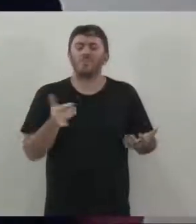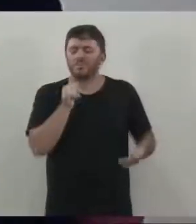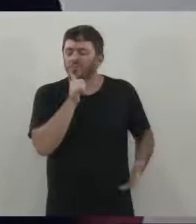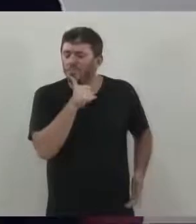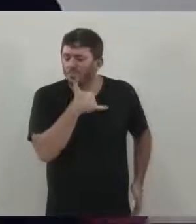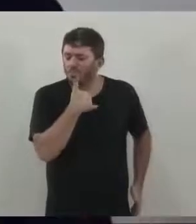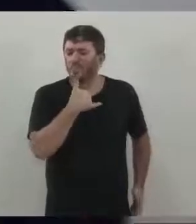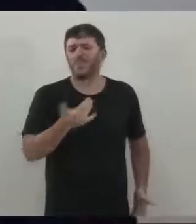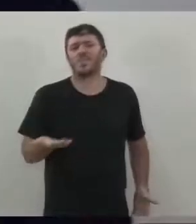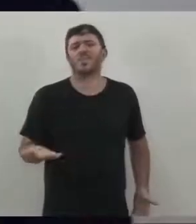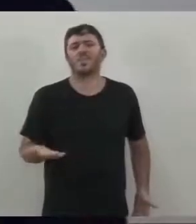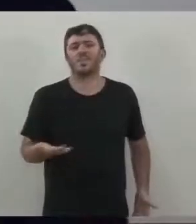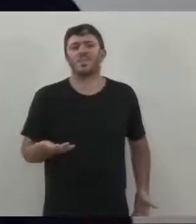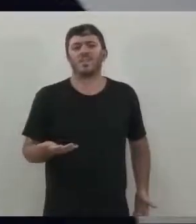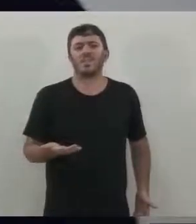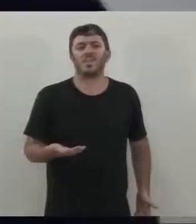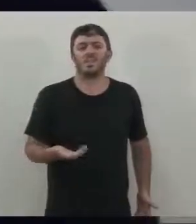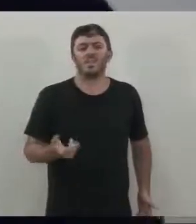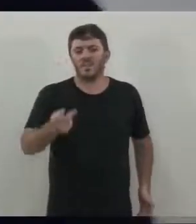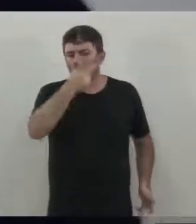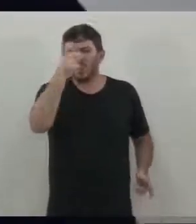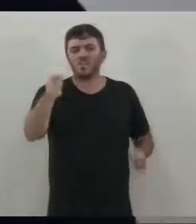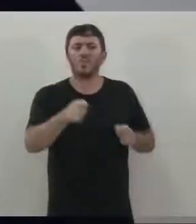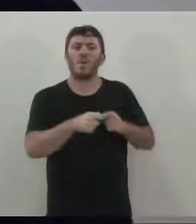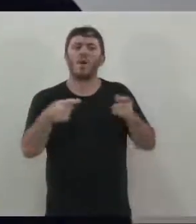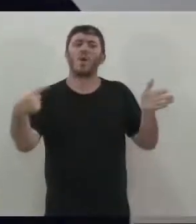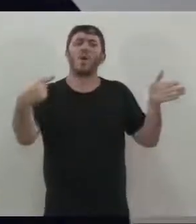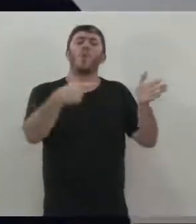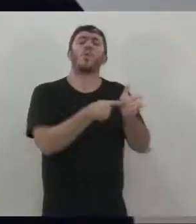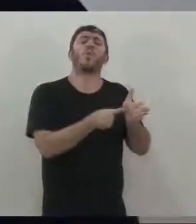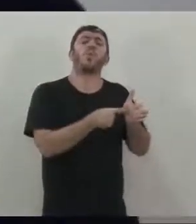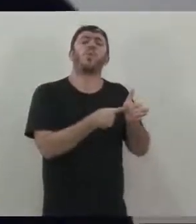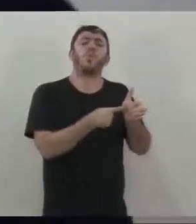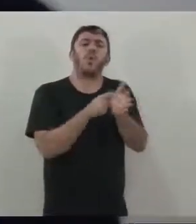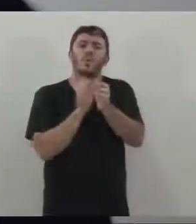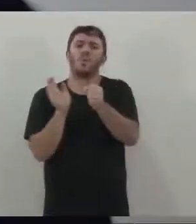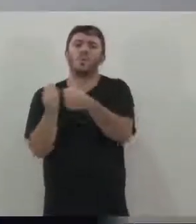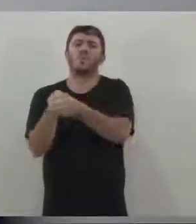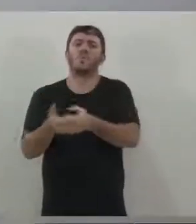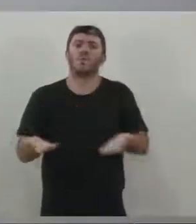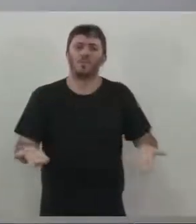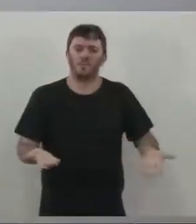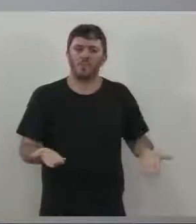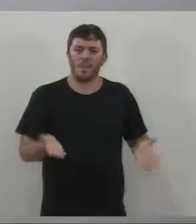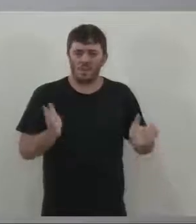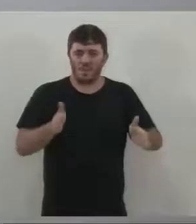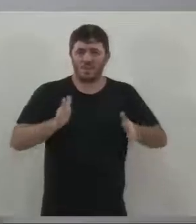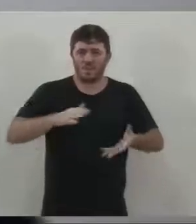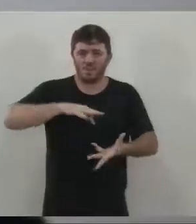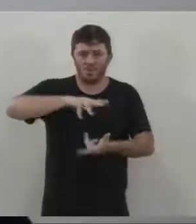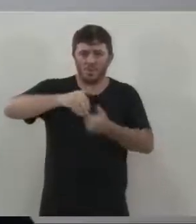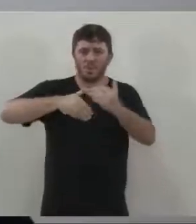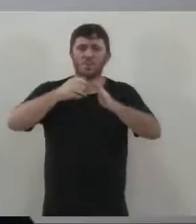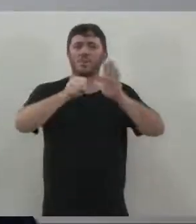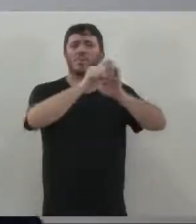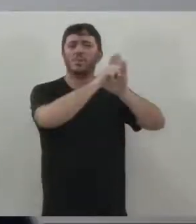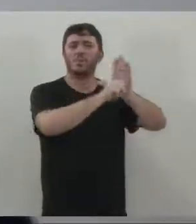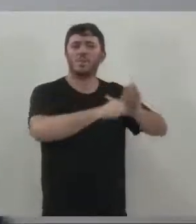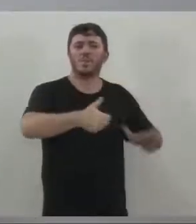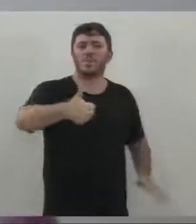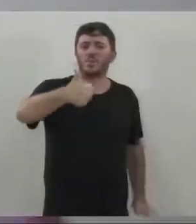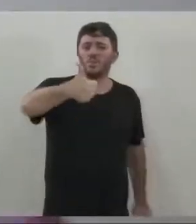se prestam a papéis como esses de fazer denúncia anônima no século XXI, no ano